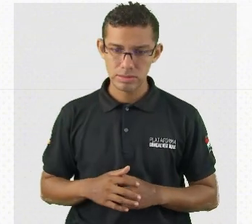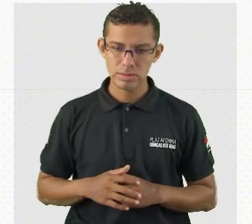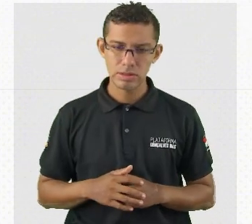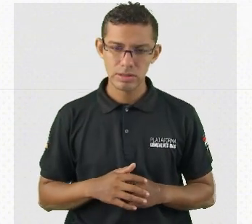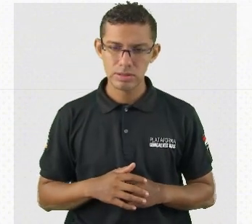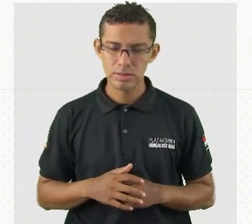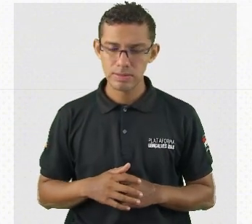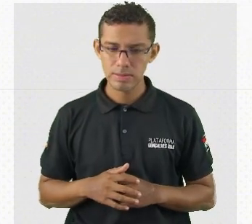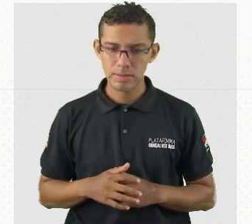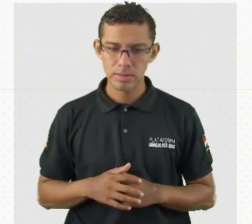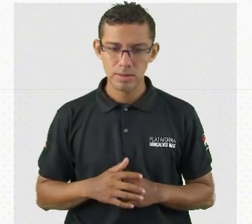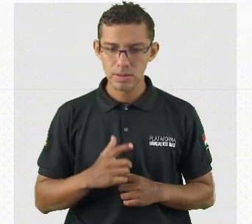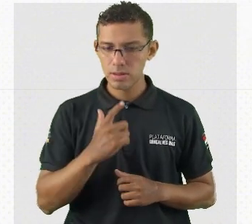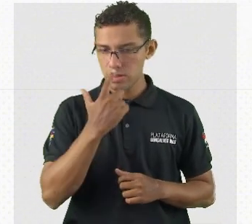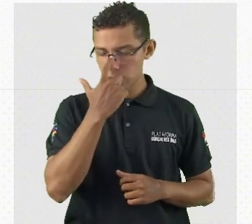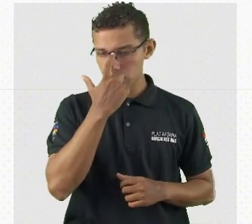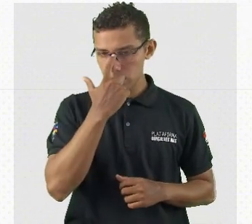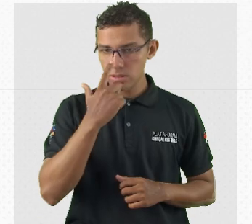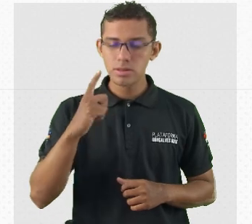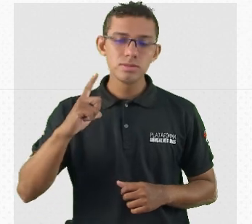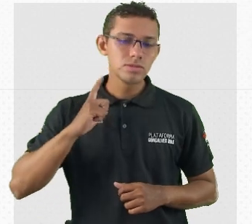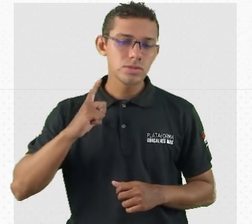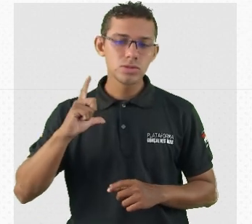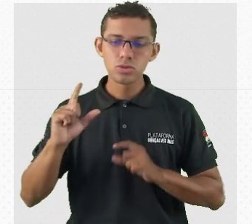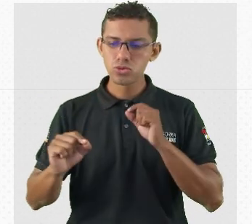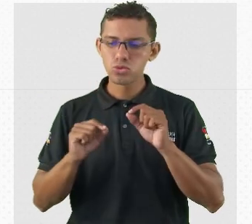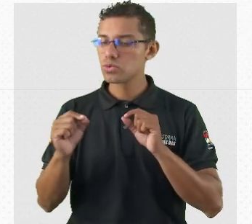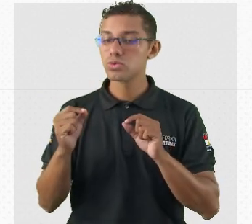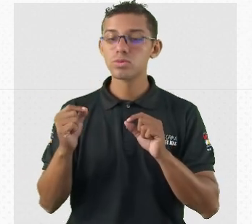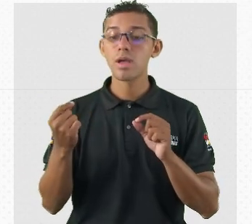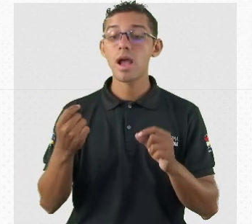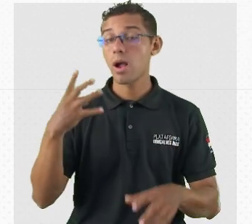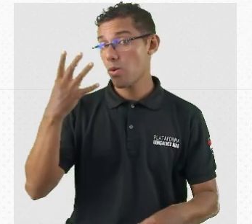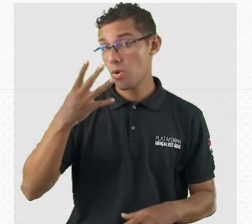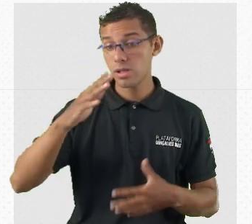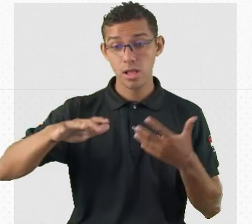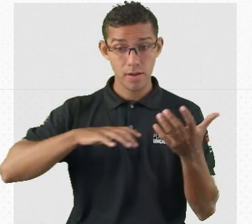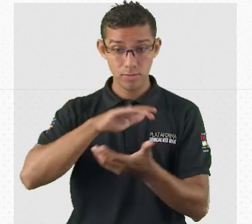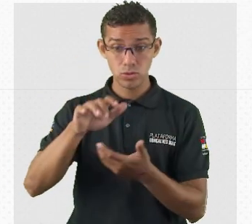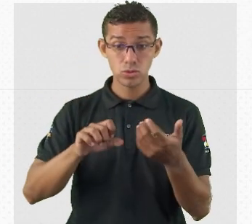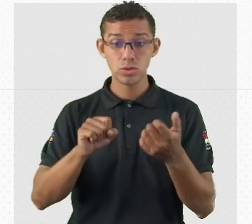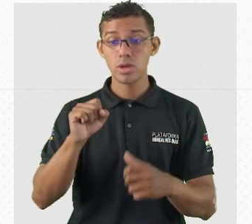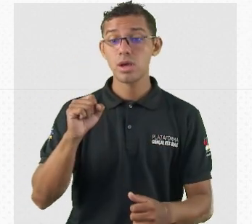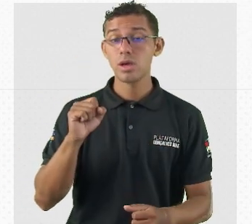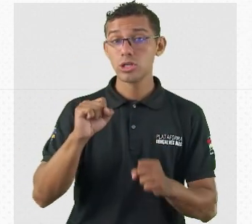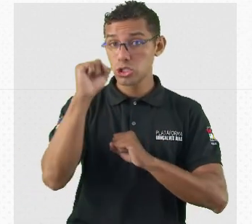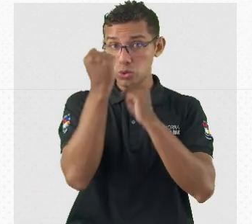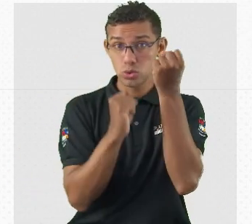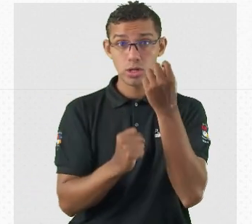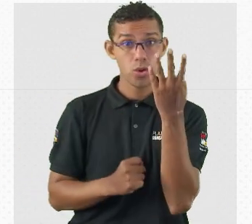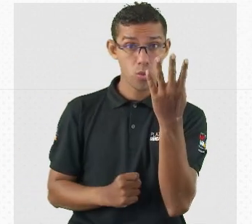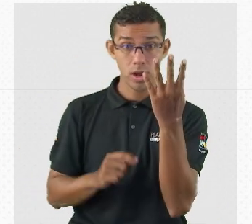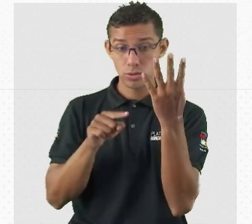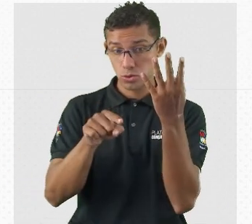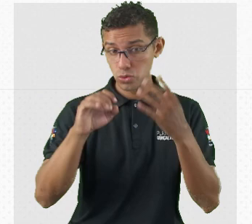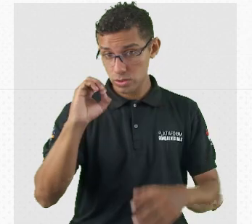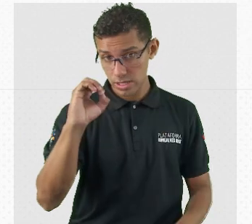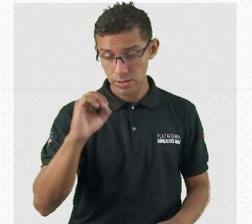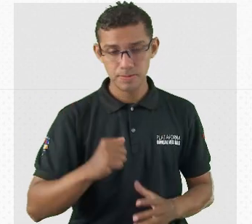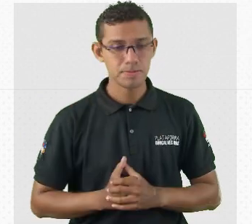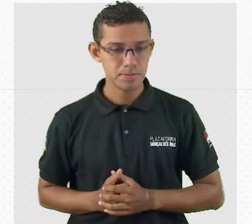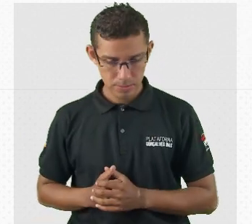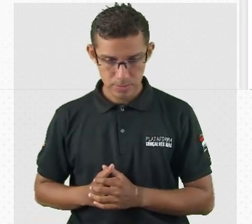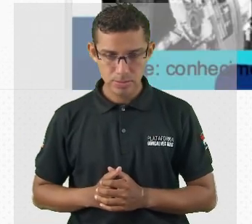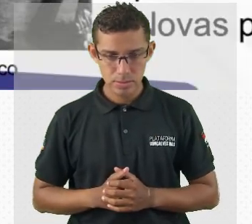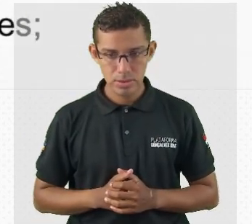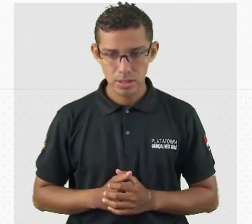Fábricas inteligentes. E nós temos o que denominamos da quarta revolução como a indústria 4.0. Tá certo? Que marca